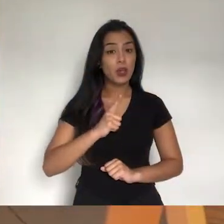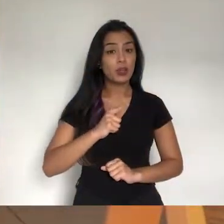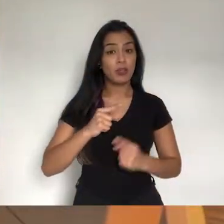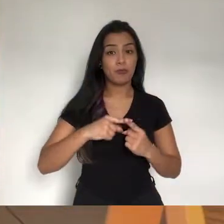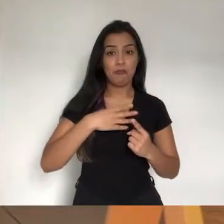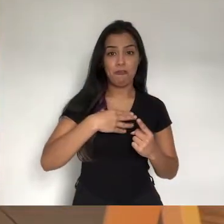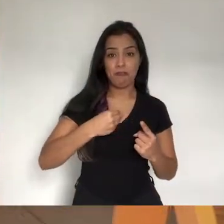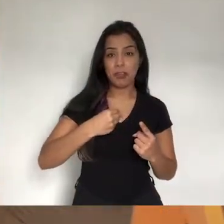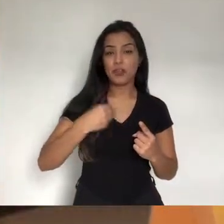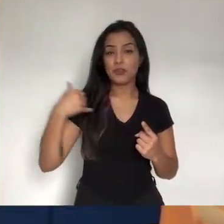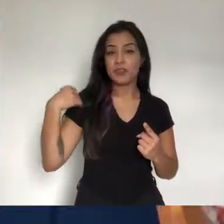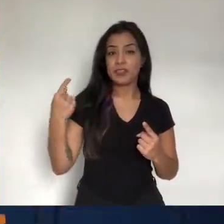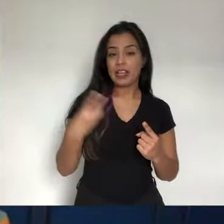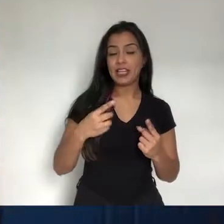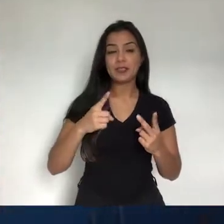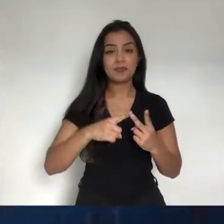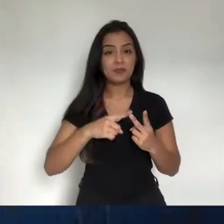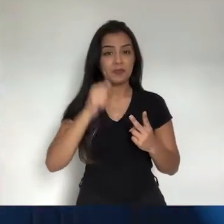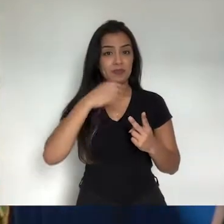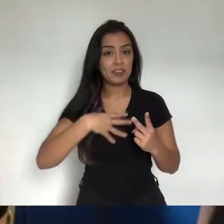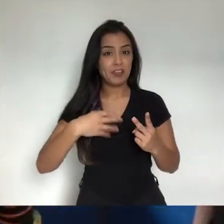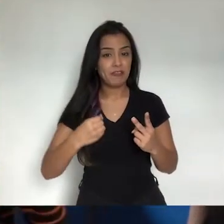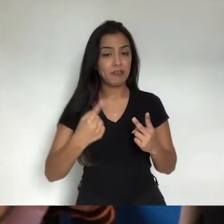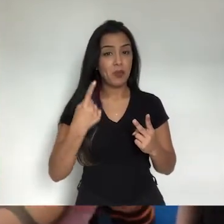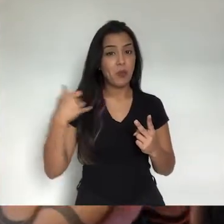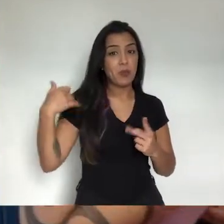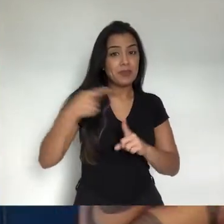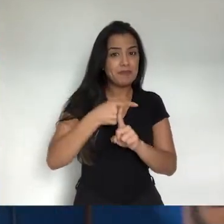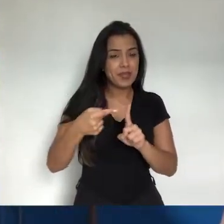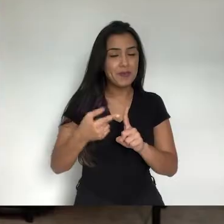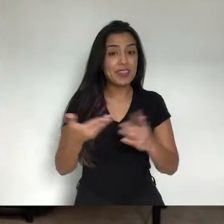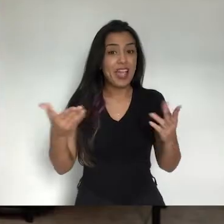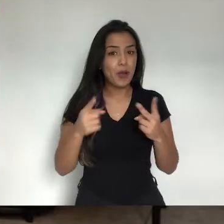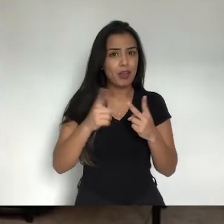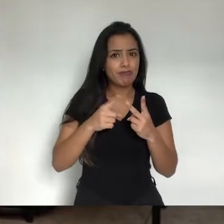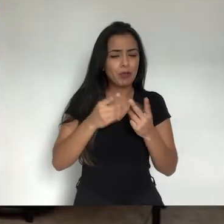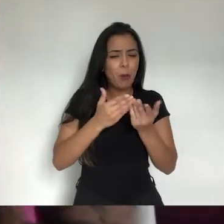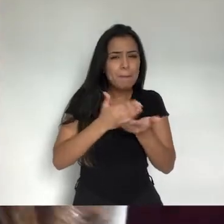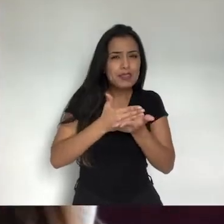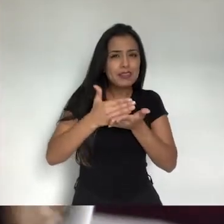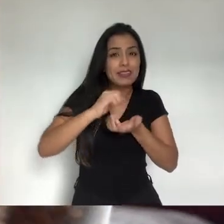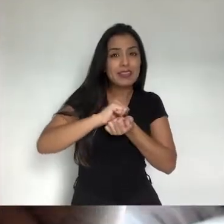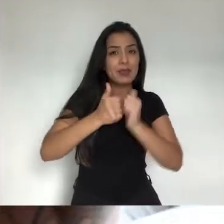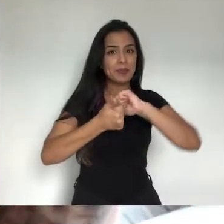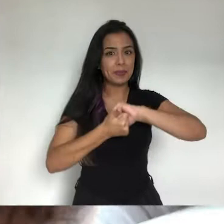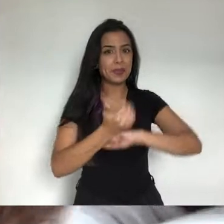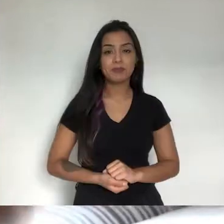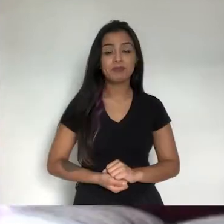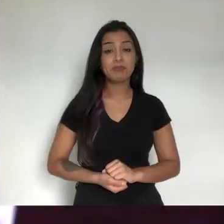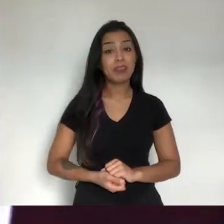Filho de 13 anos e uma filha de 1 ano e meio. Eu te passei agora pela introdução alimentar da minha